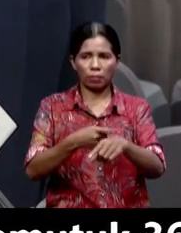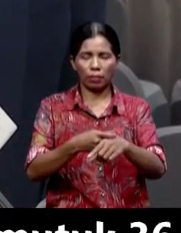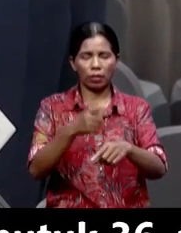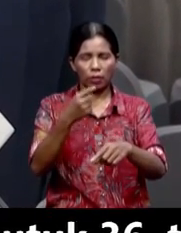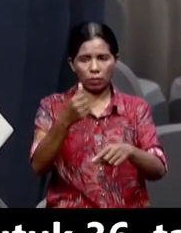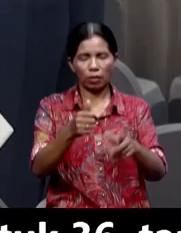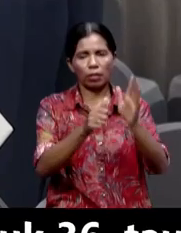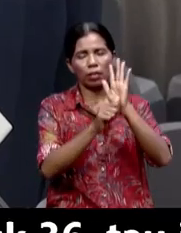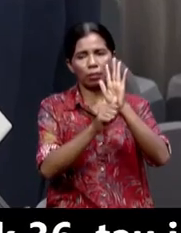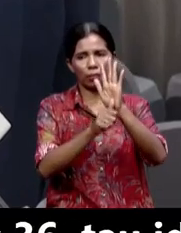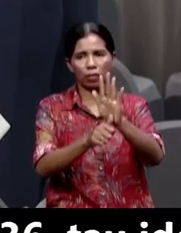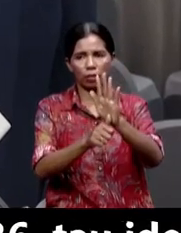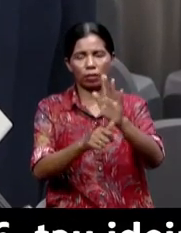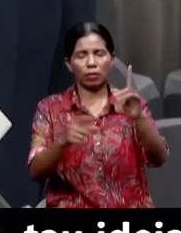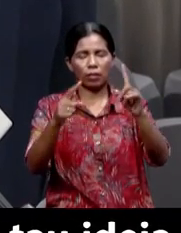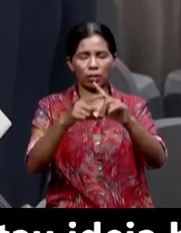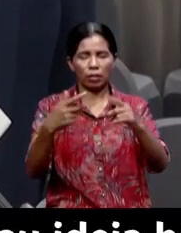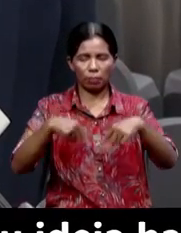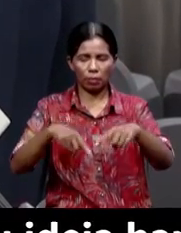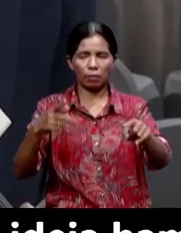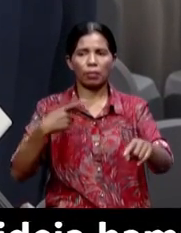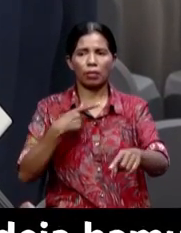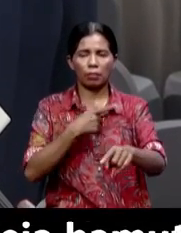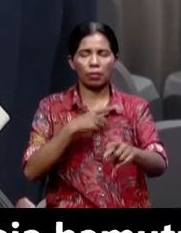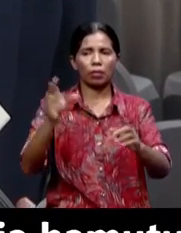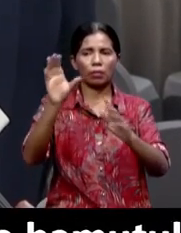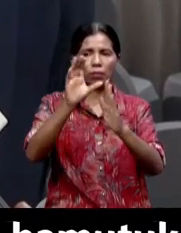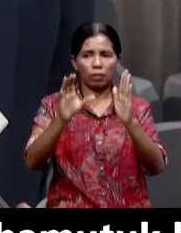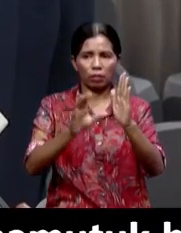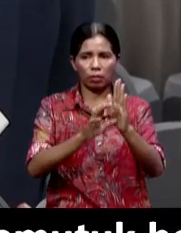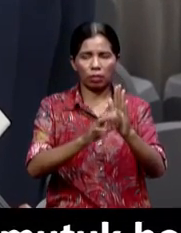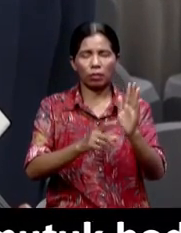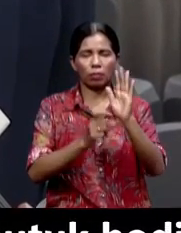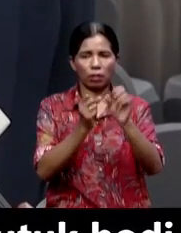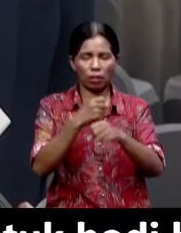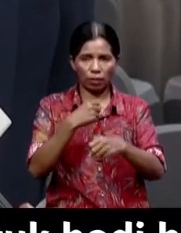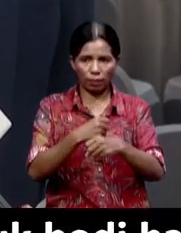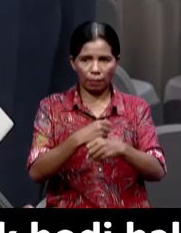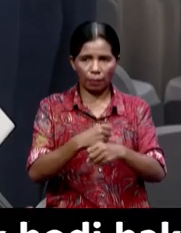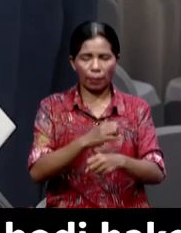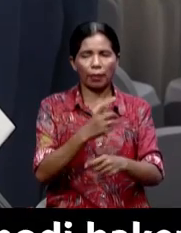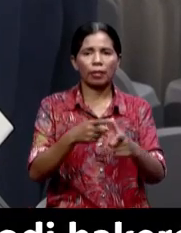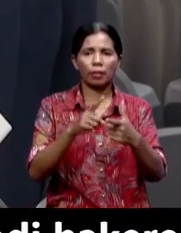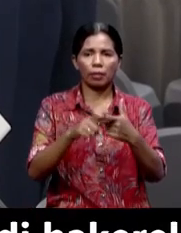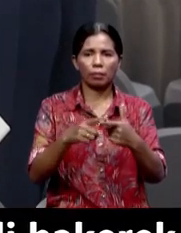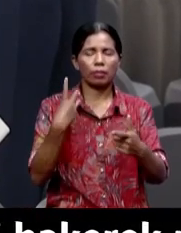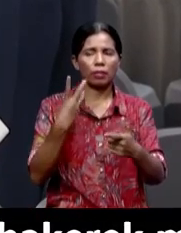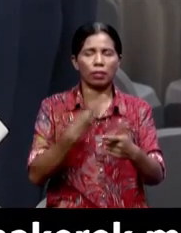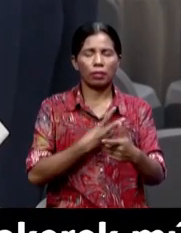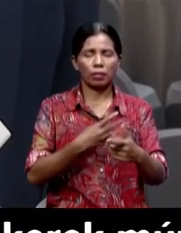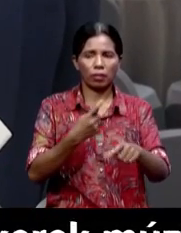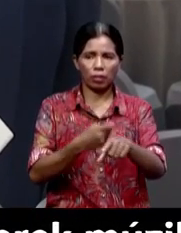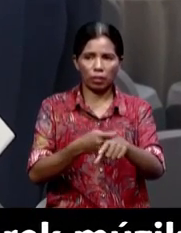também a lei tem que ir para o Parlamento, logo para o Conselho Ministro para a apreciação dele. Quer dizer que depois de apreciação, há o